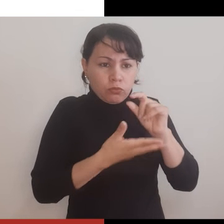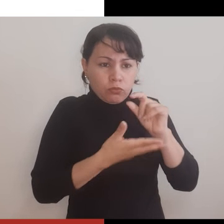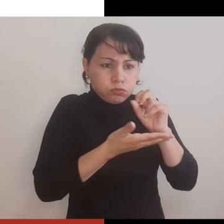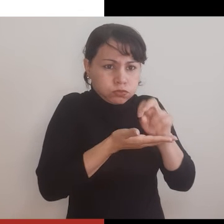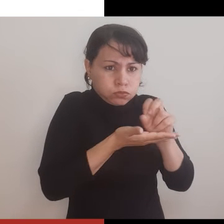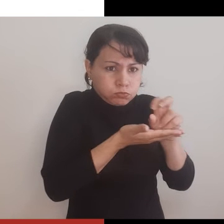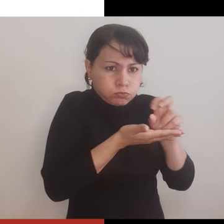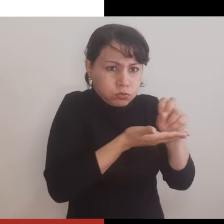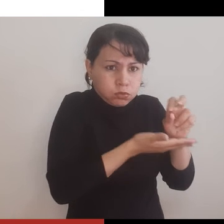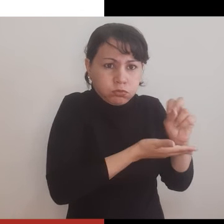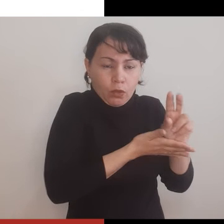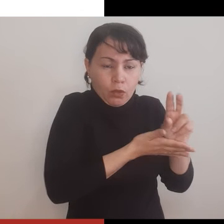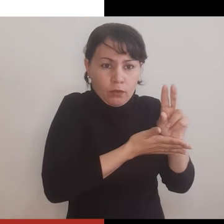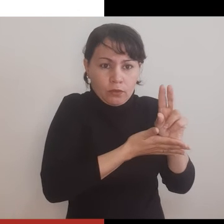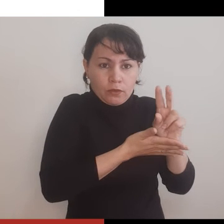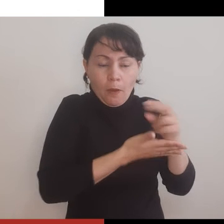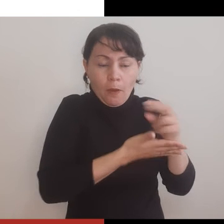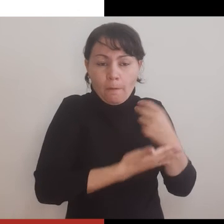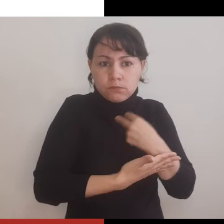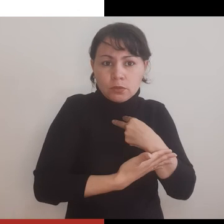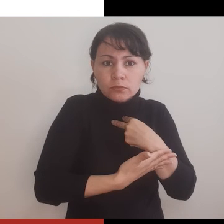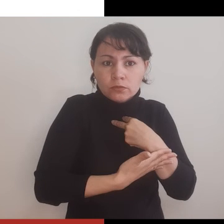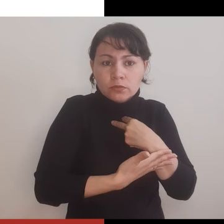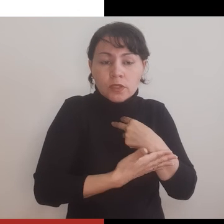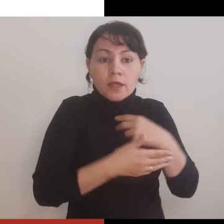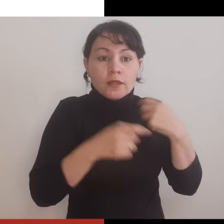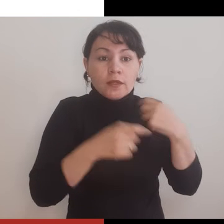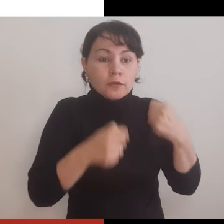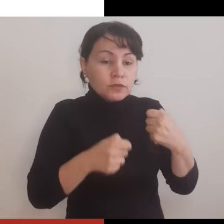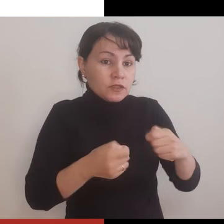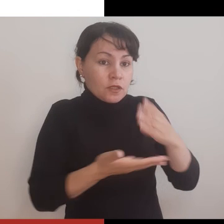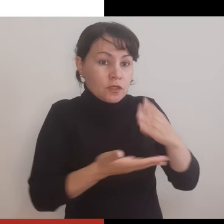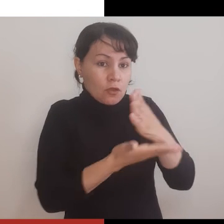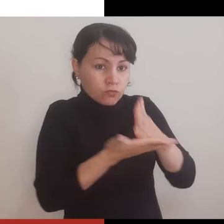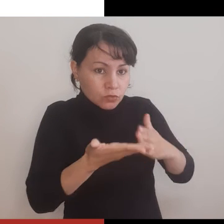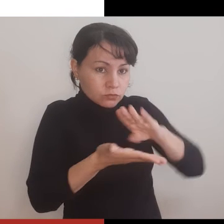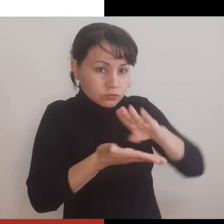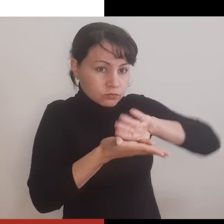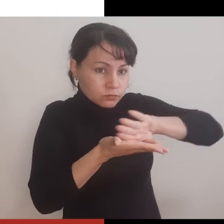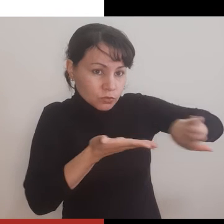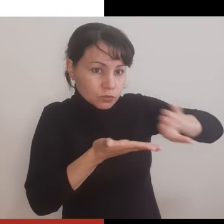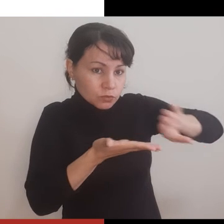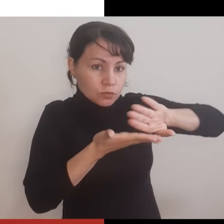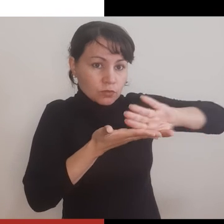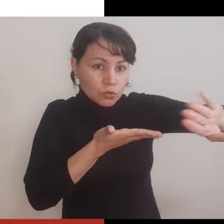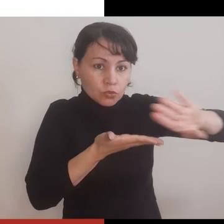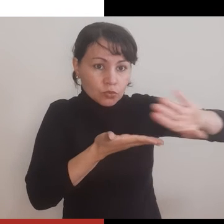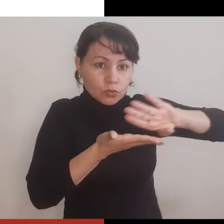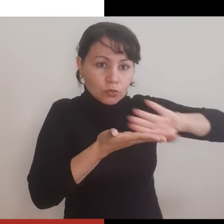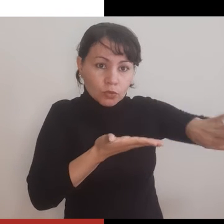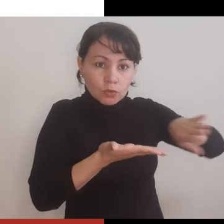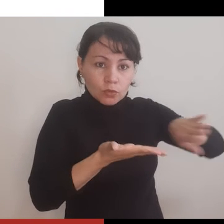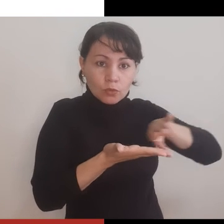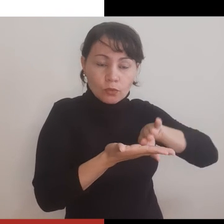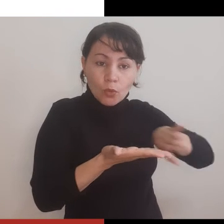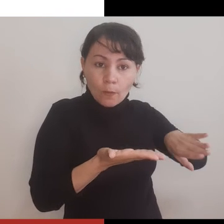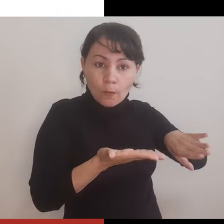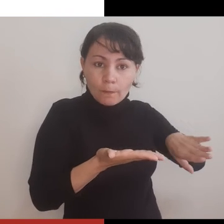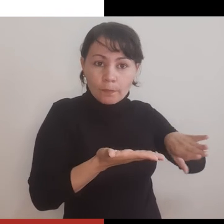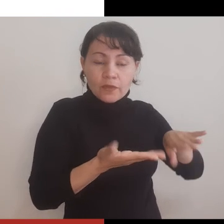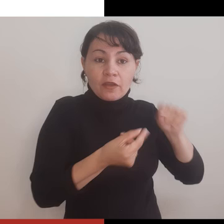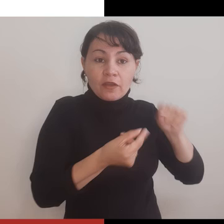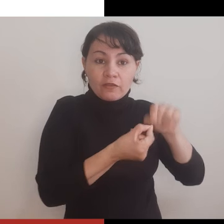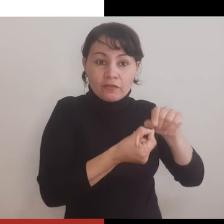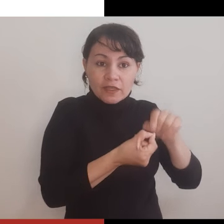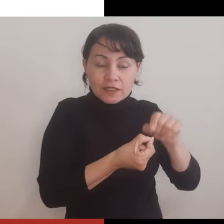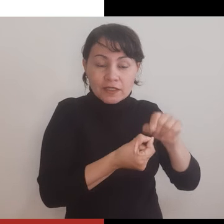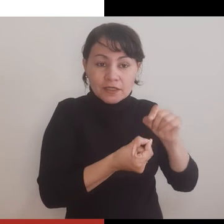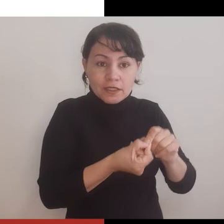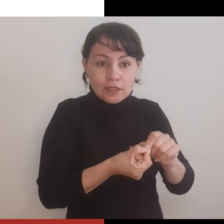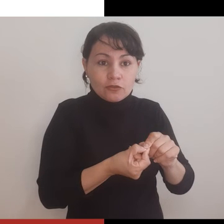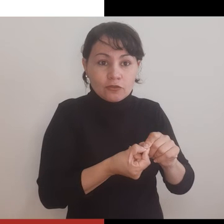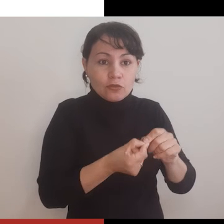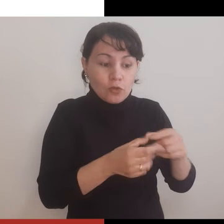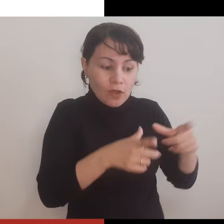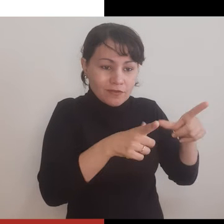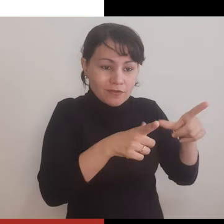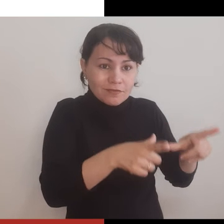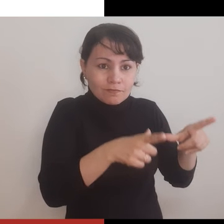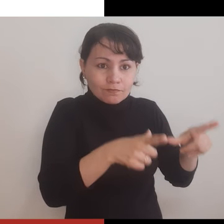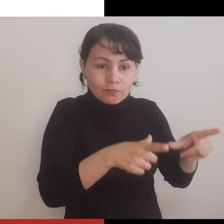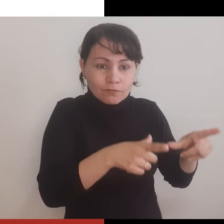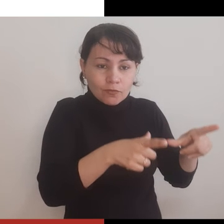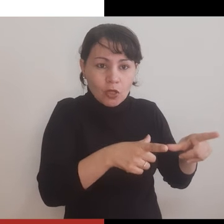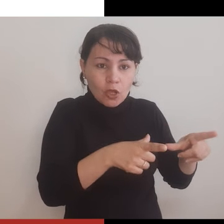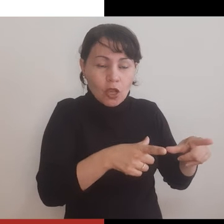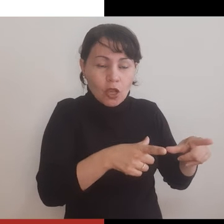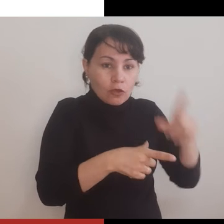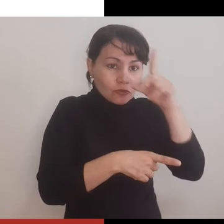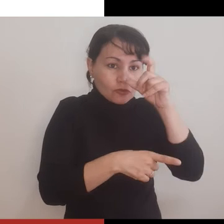estão internados nesse hospital. Então, a divisão de áreas ela é super importante, fazendo com que essa parte do